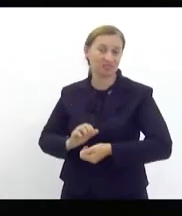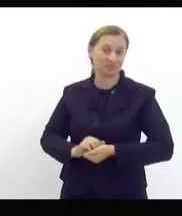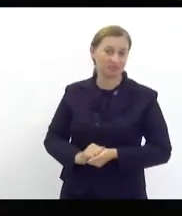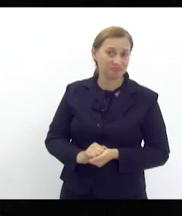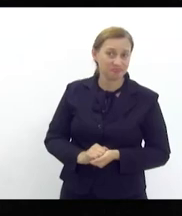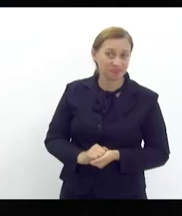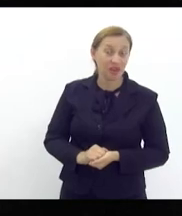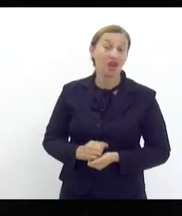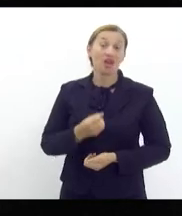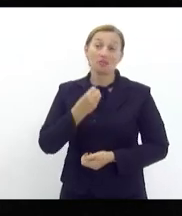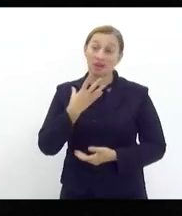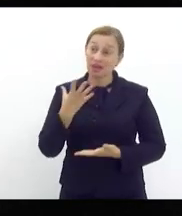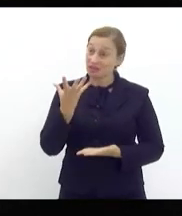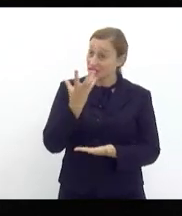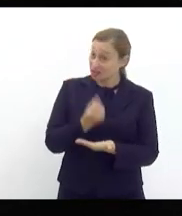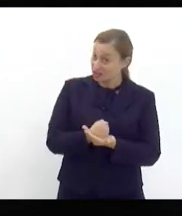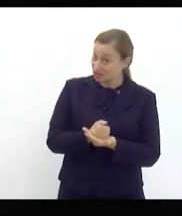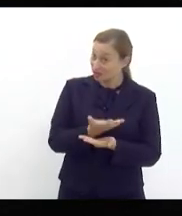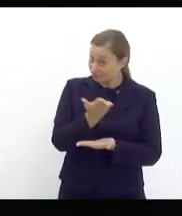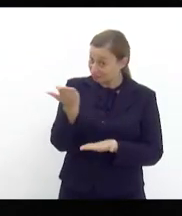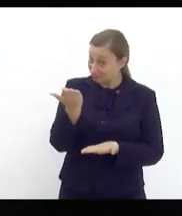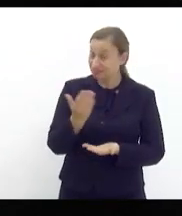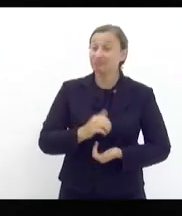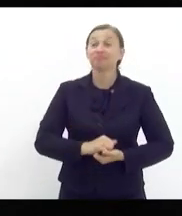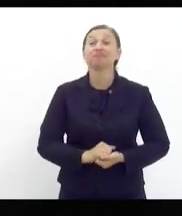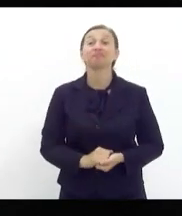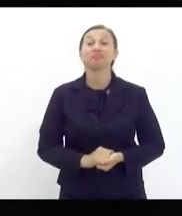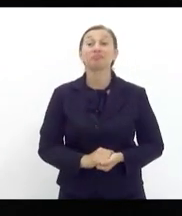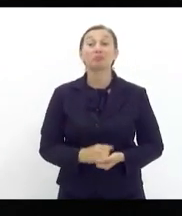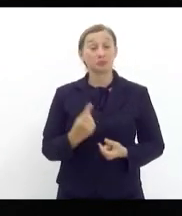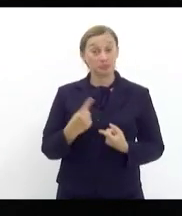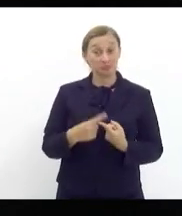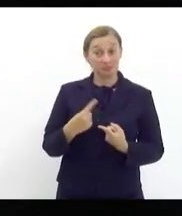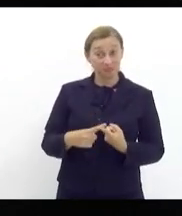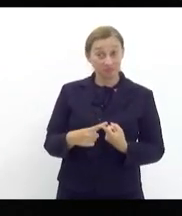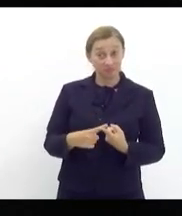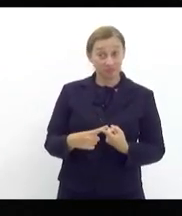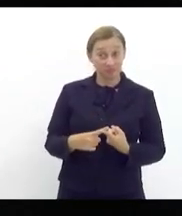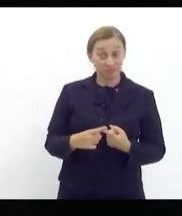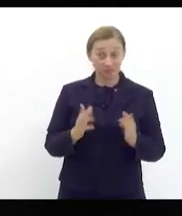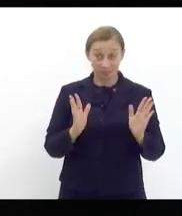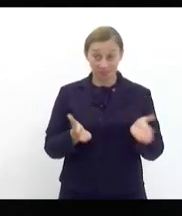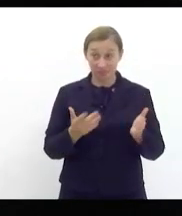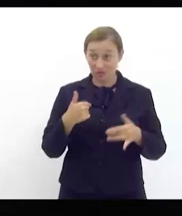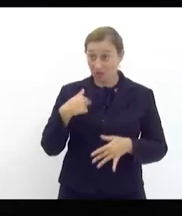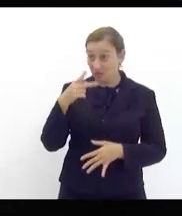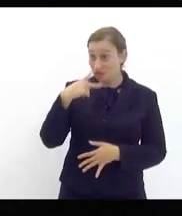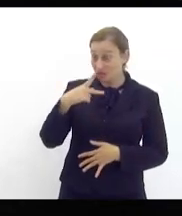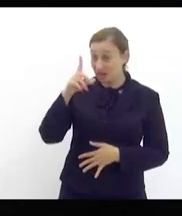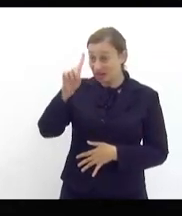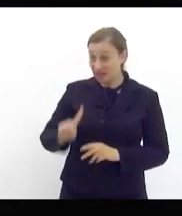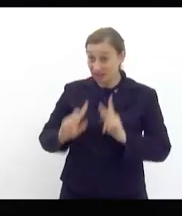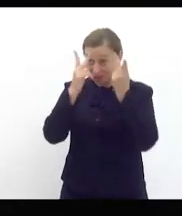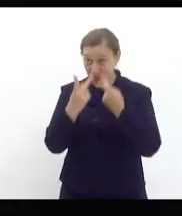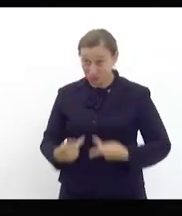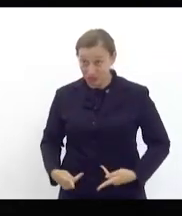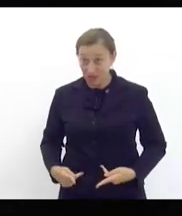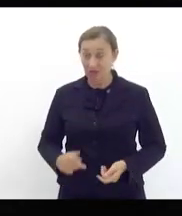bem que fique registrado isso porque de agora em diante quando falarem direitos humanos